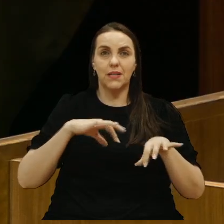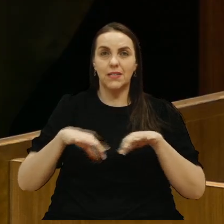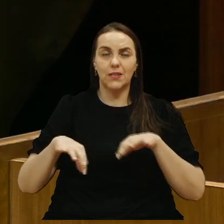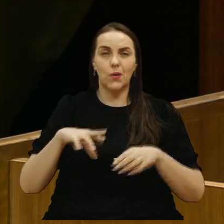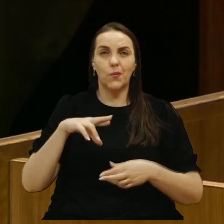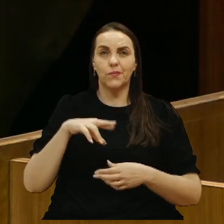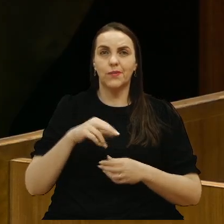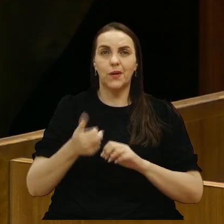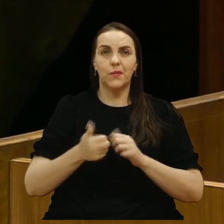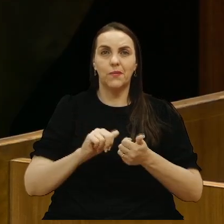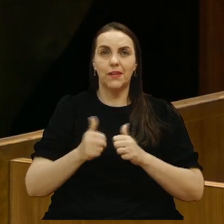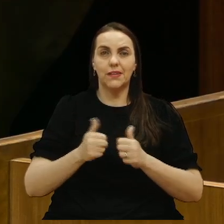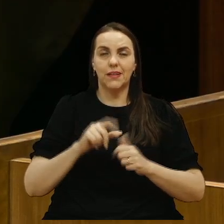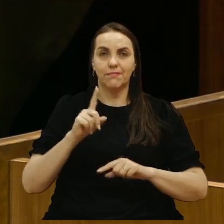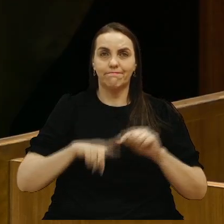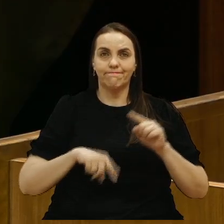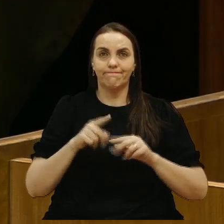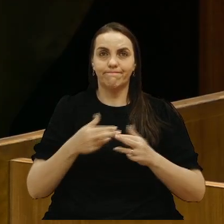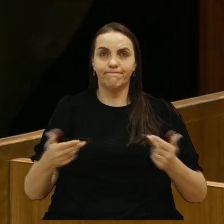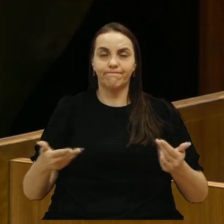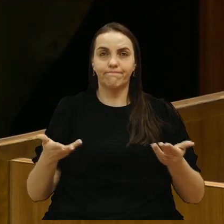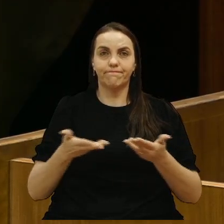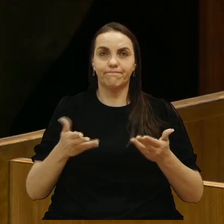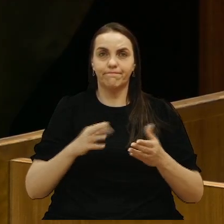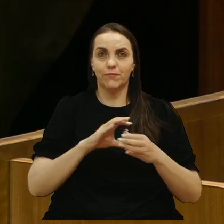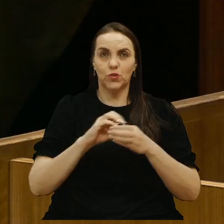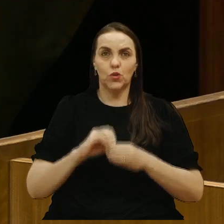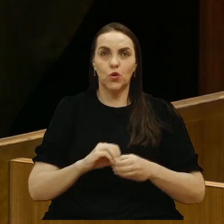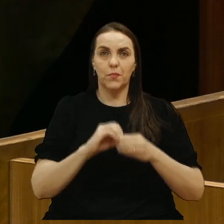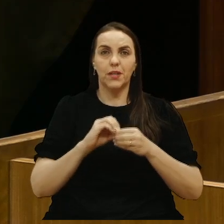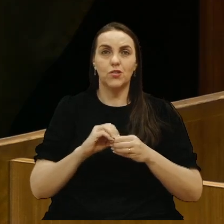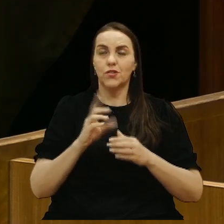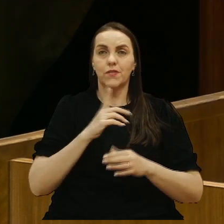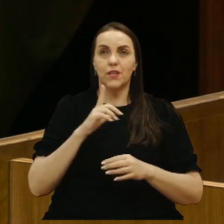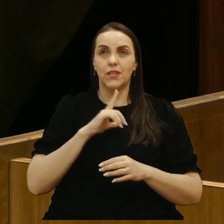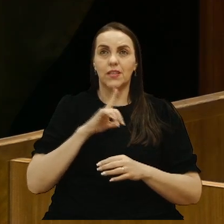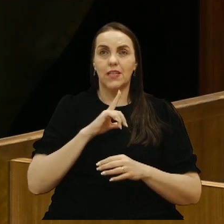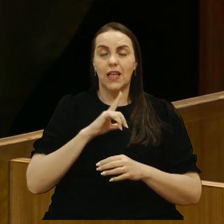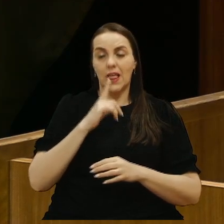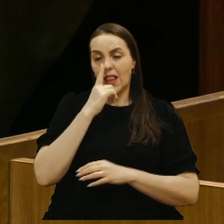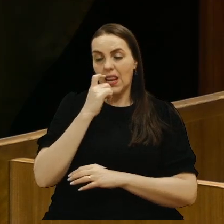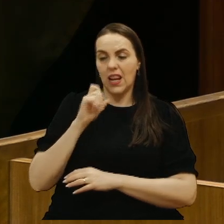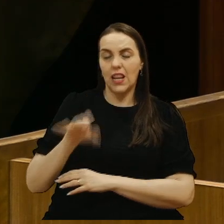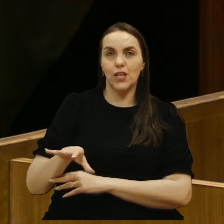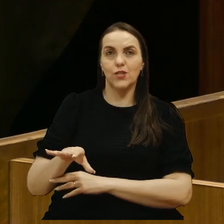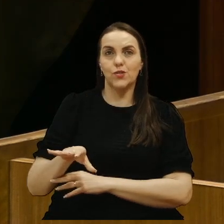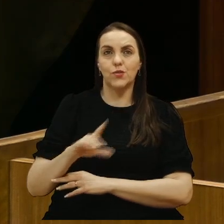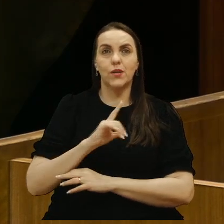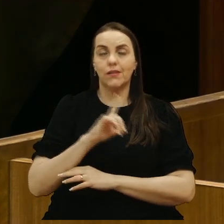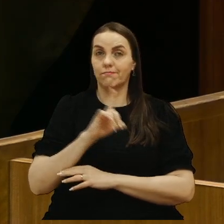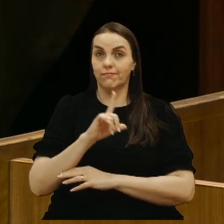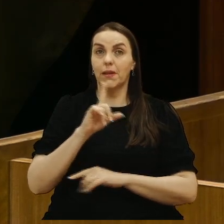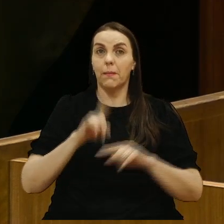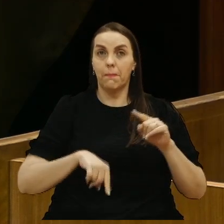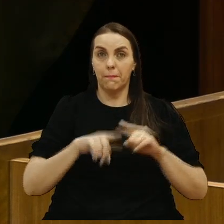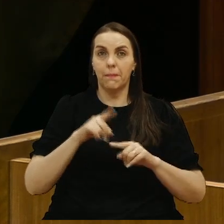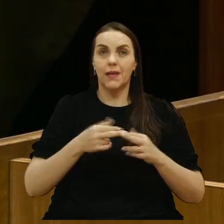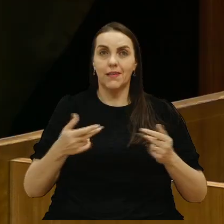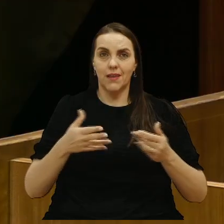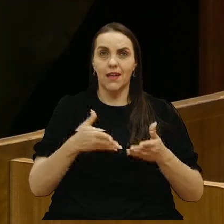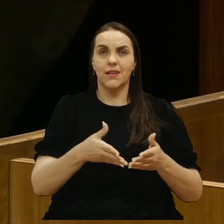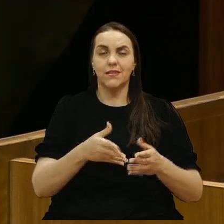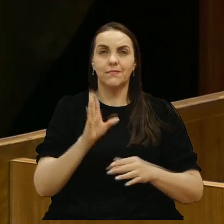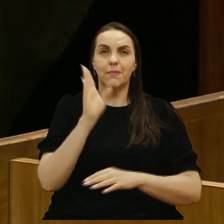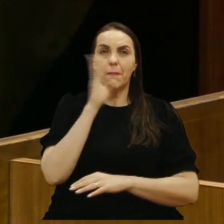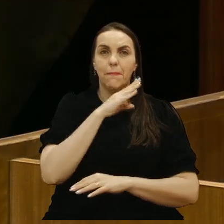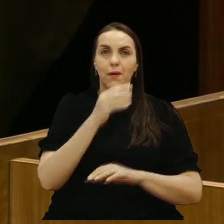material, que hoje na cooperativa a gente não trata o resíduo como lixo, a gente trata como material. E a má qualidade desse